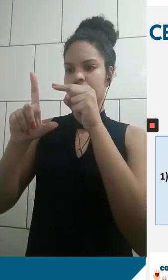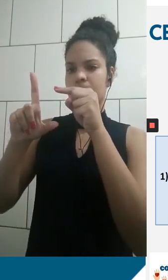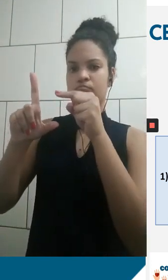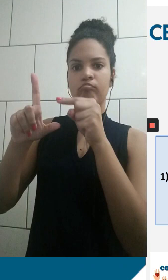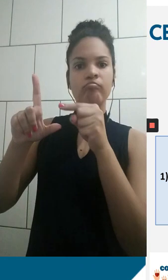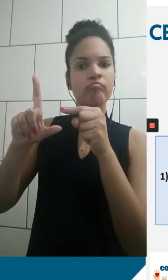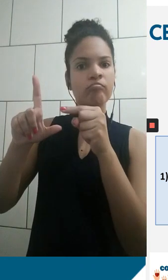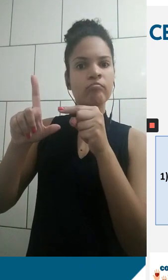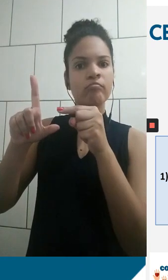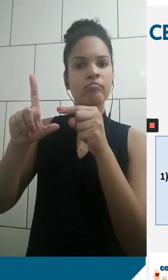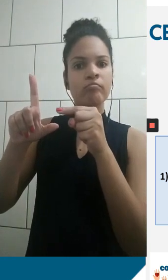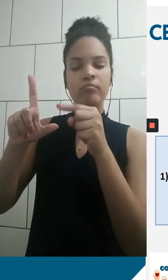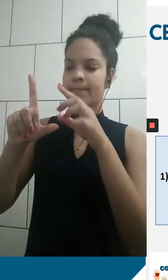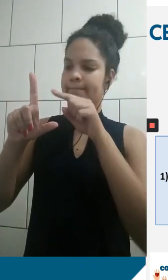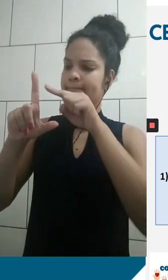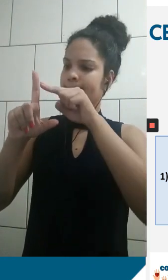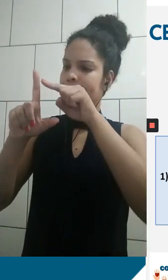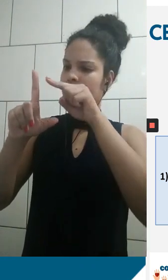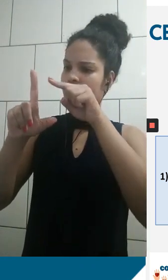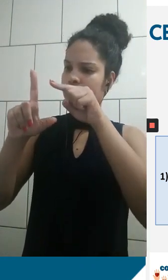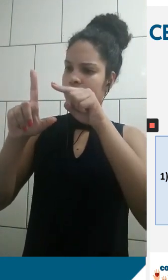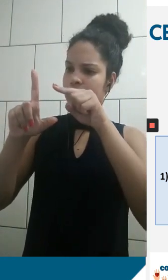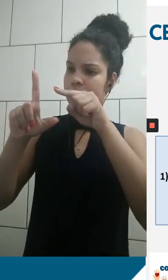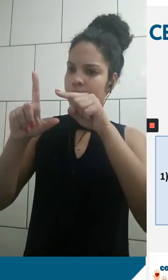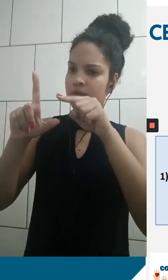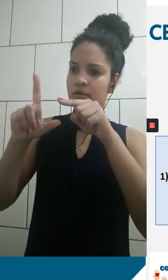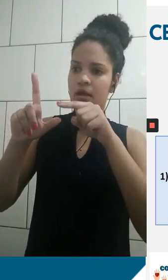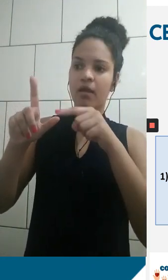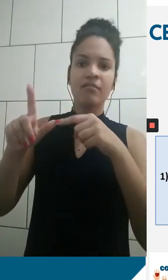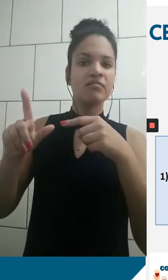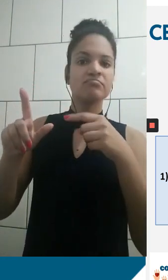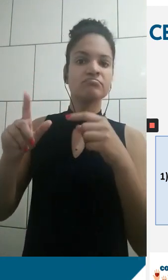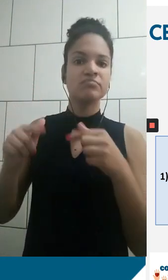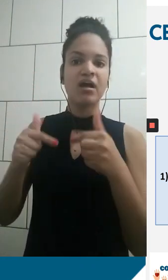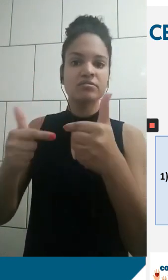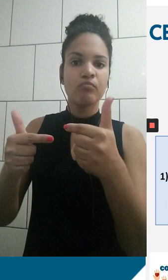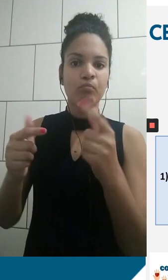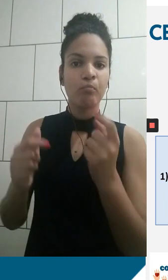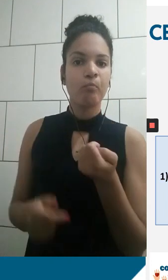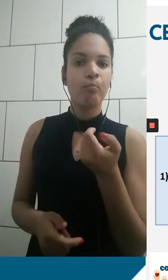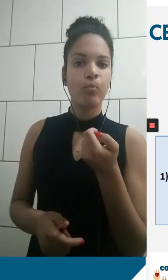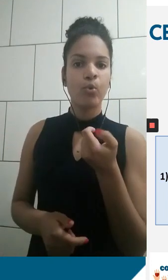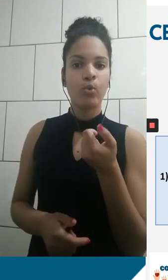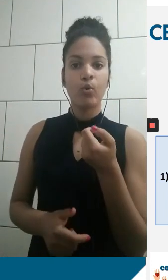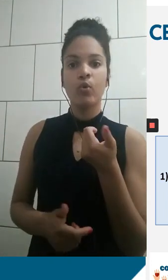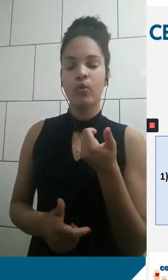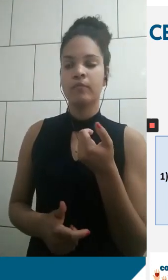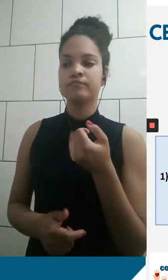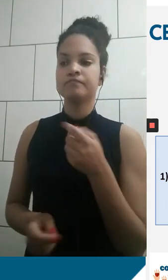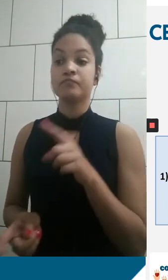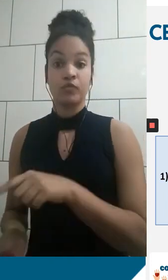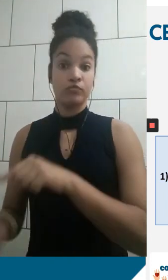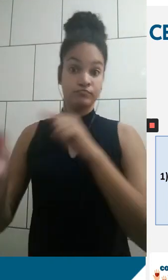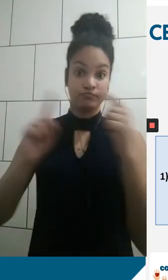vai perdendo a sua atividade. No caso do corimbatá, da enzima dessa espécie de